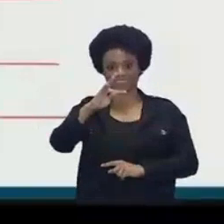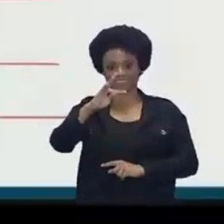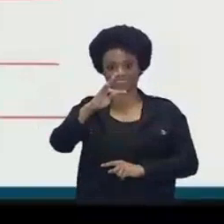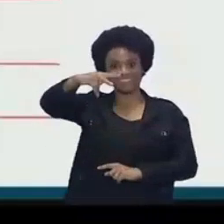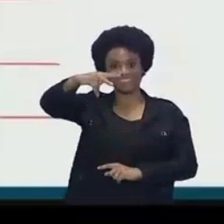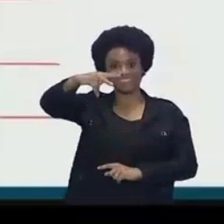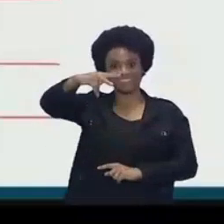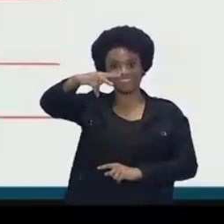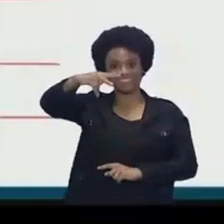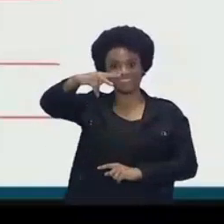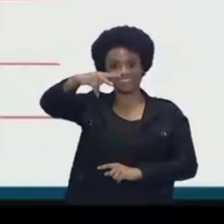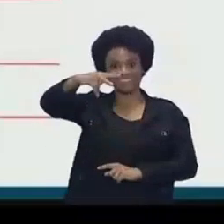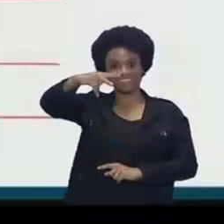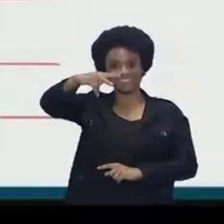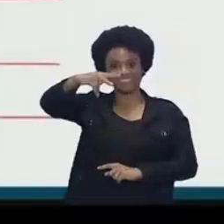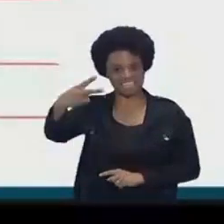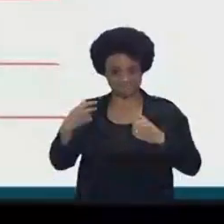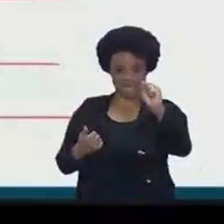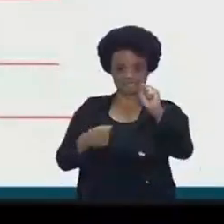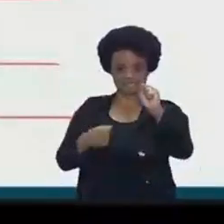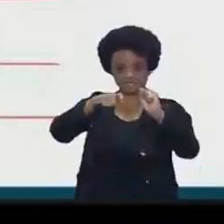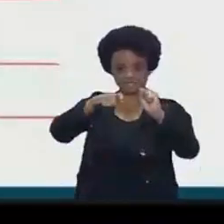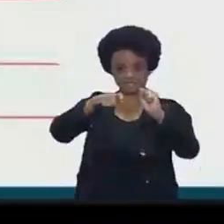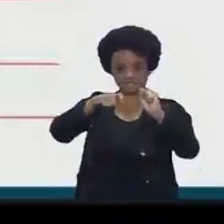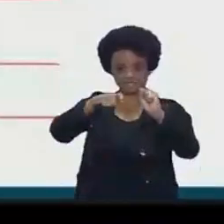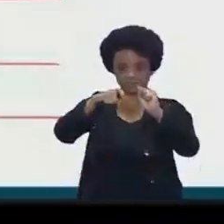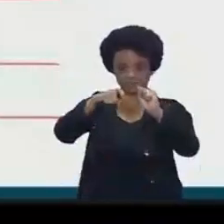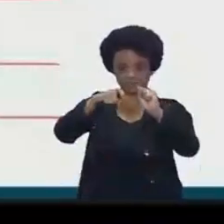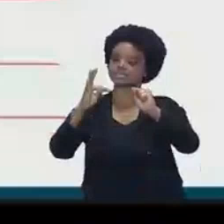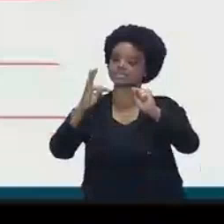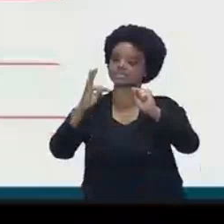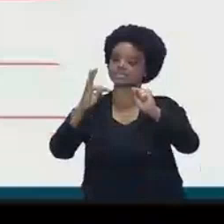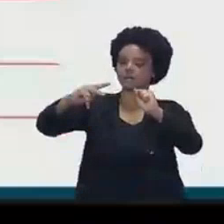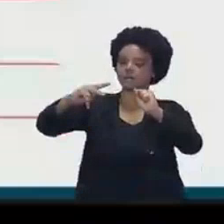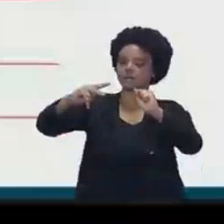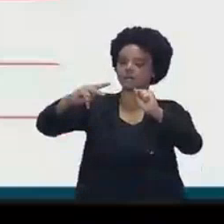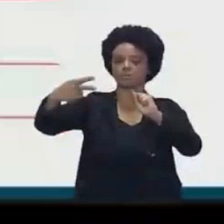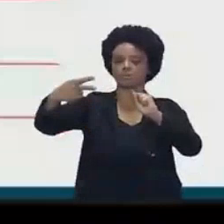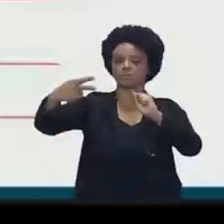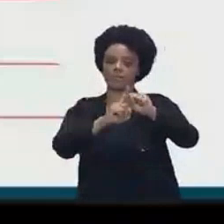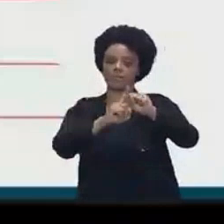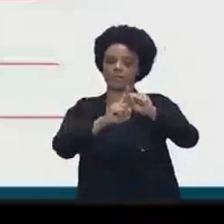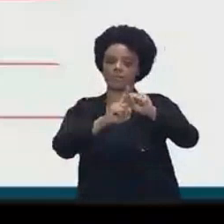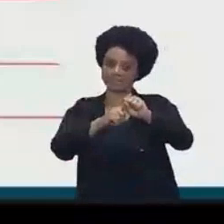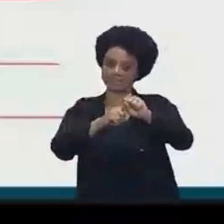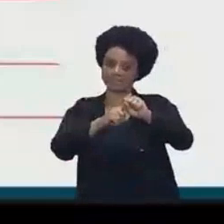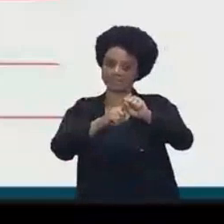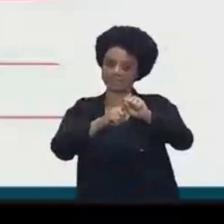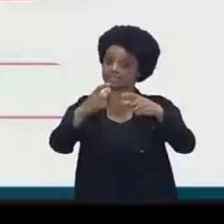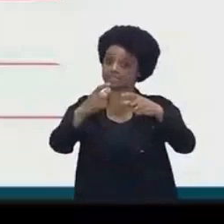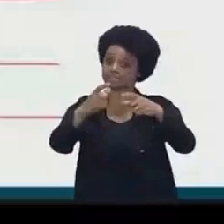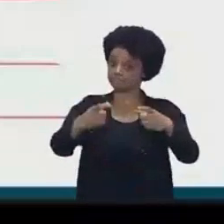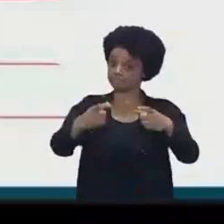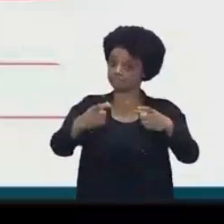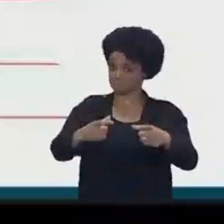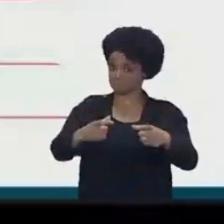gráfico S, T ao quadrado, para você ver, encontrar a diferença